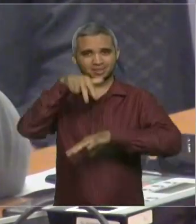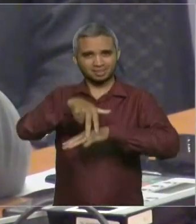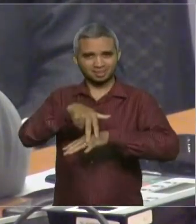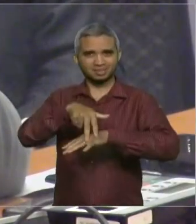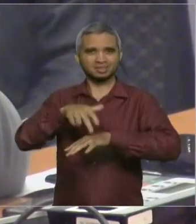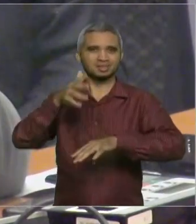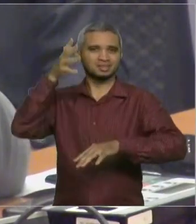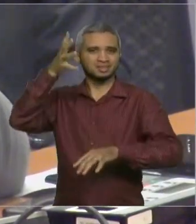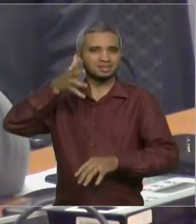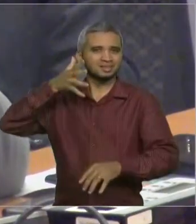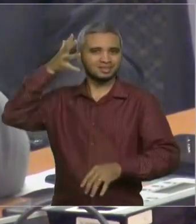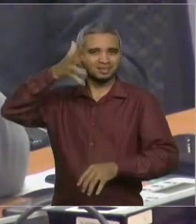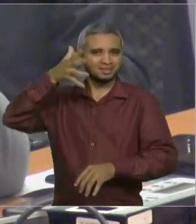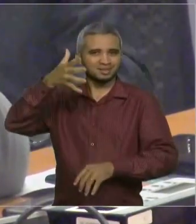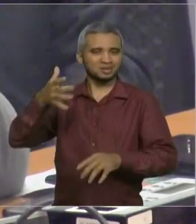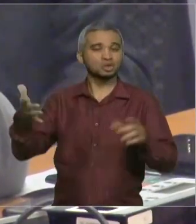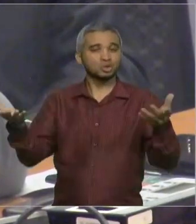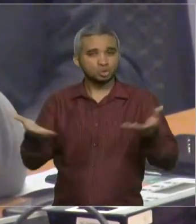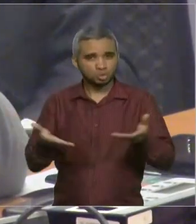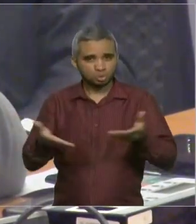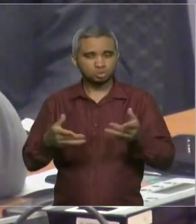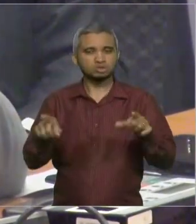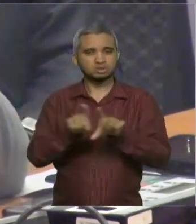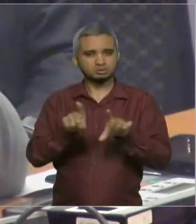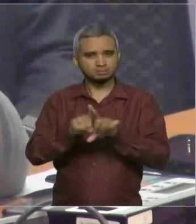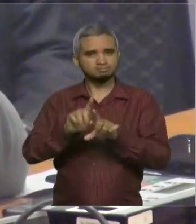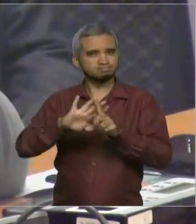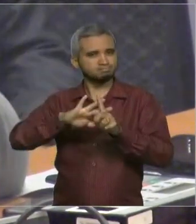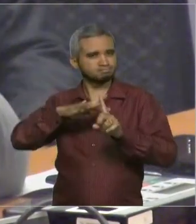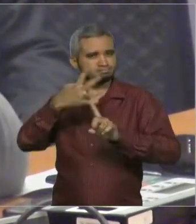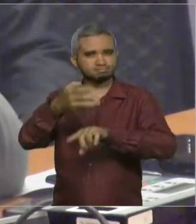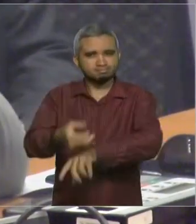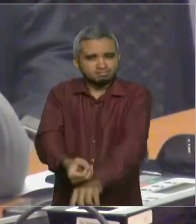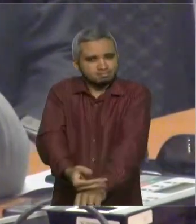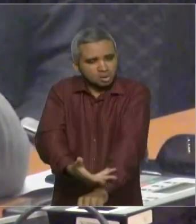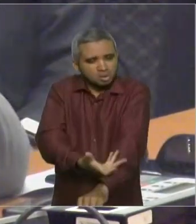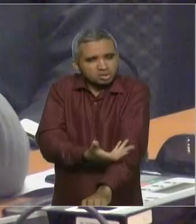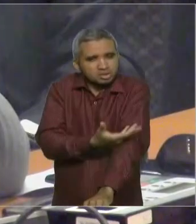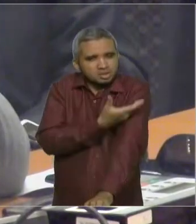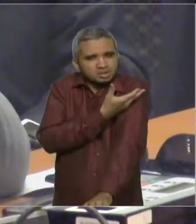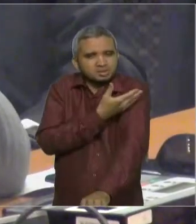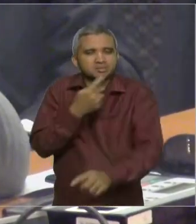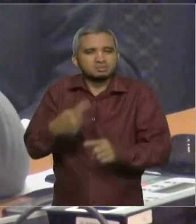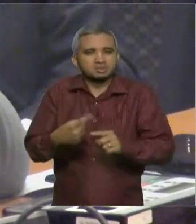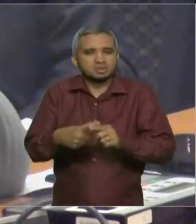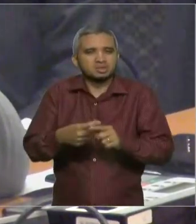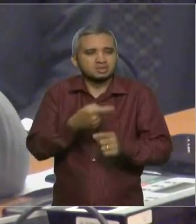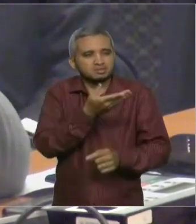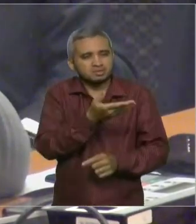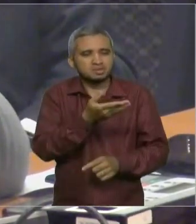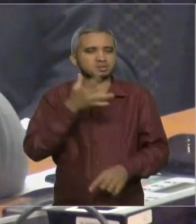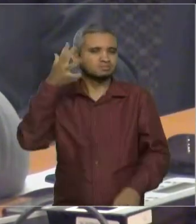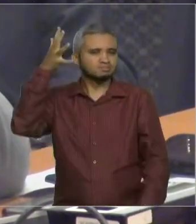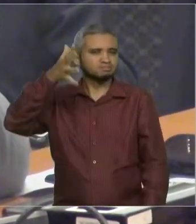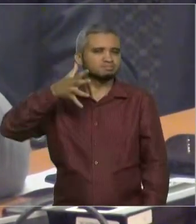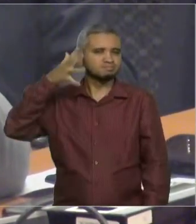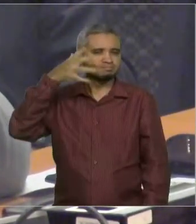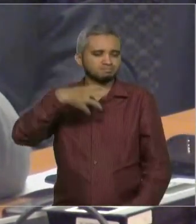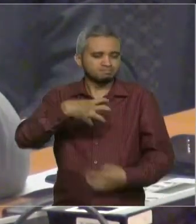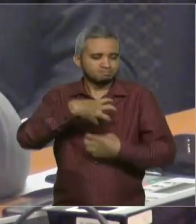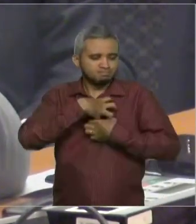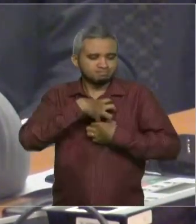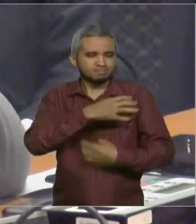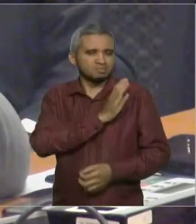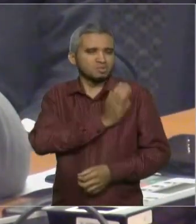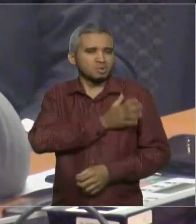E digo que hoje eu me emocionei mais ainda, porque eu sei que suas palavras foram do fundo do coração. E isso me motiva cada